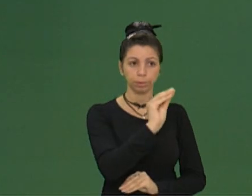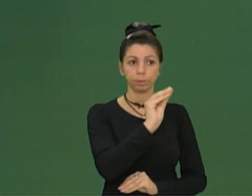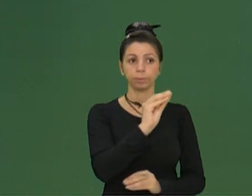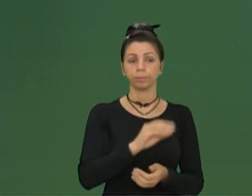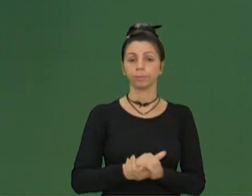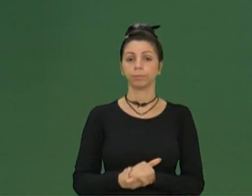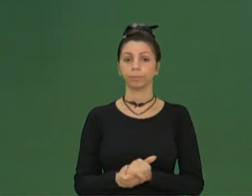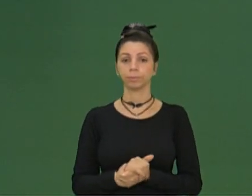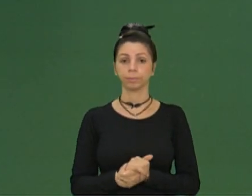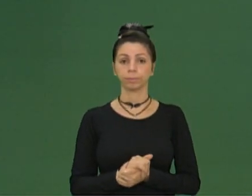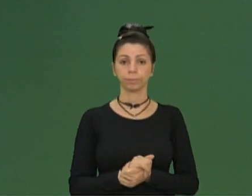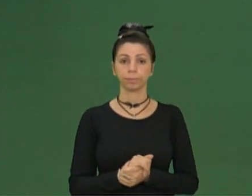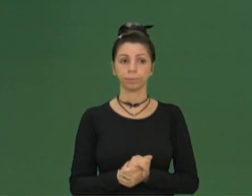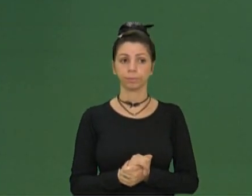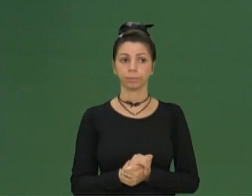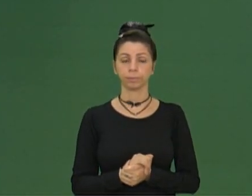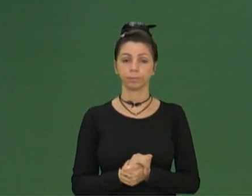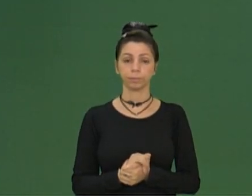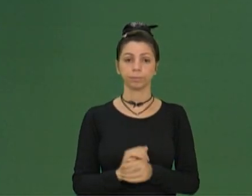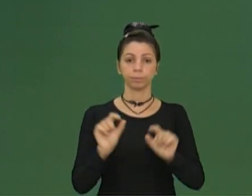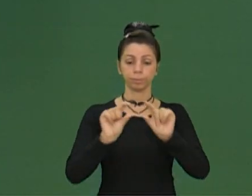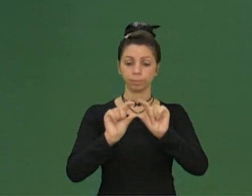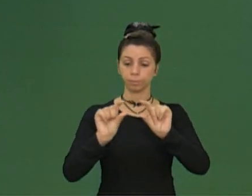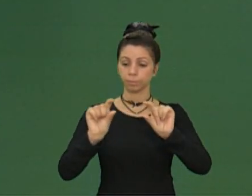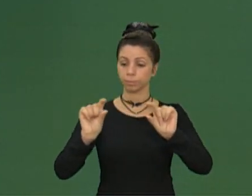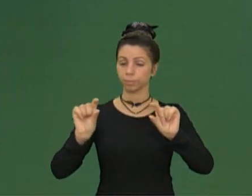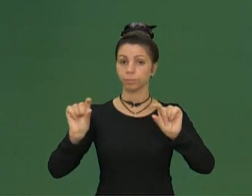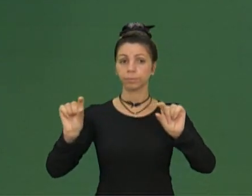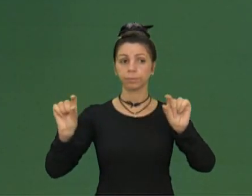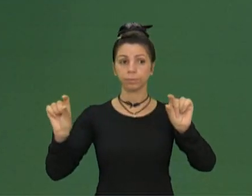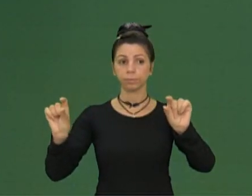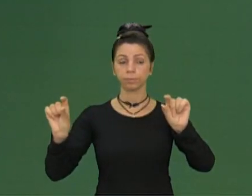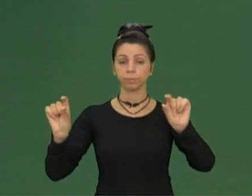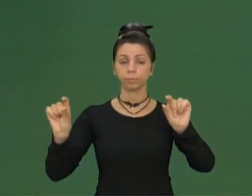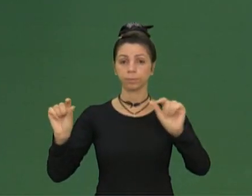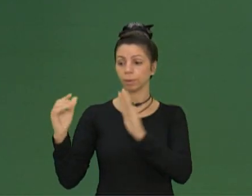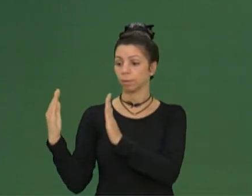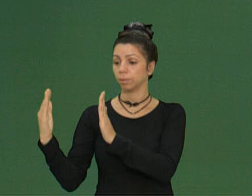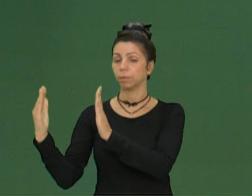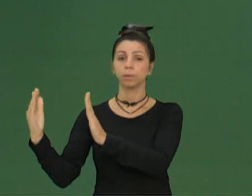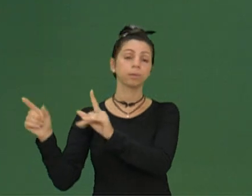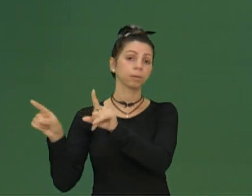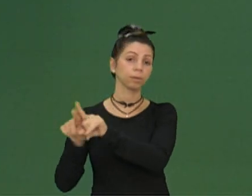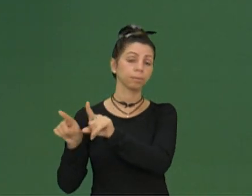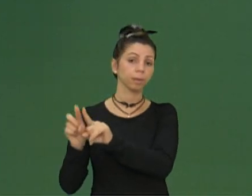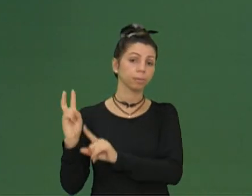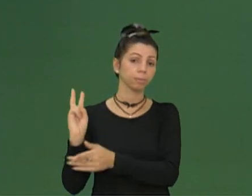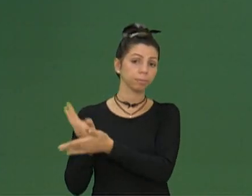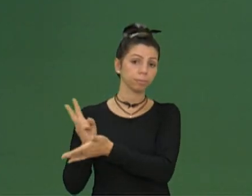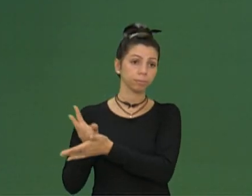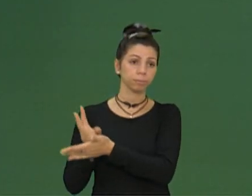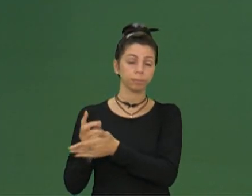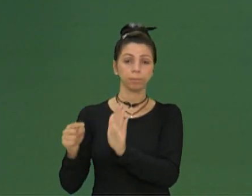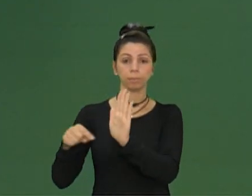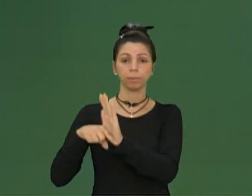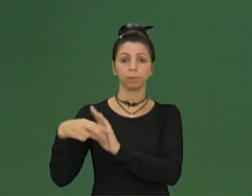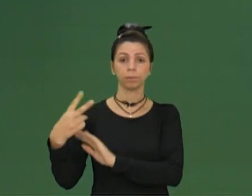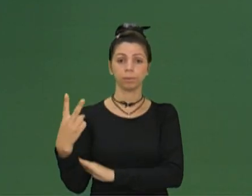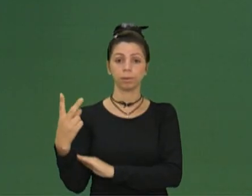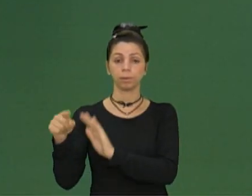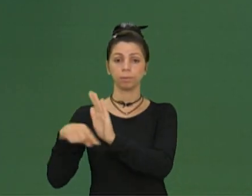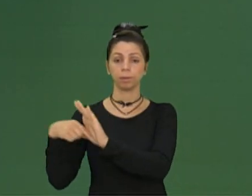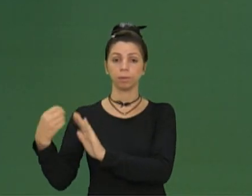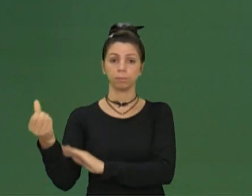mais 3x, 4x mais 3x. E o segundo membro tem as minhas constantes, que eu tenho menos 2,